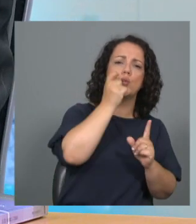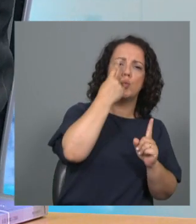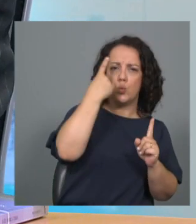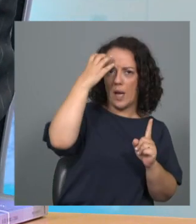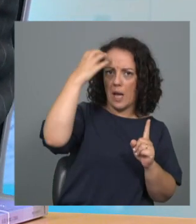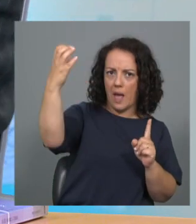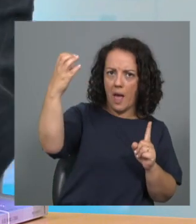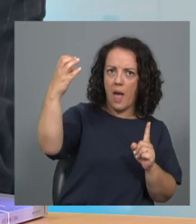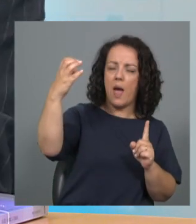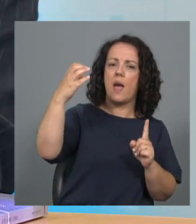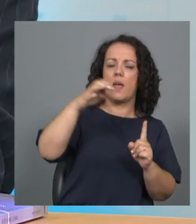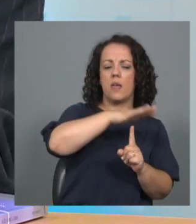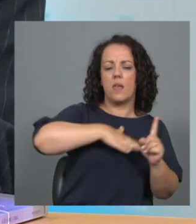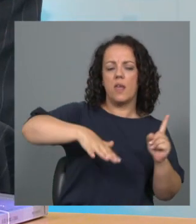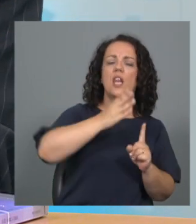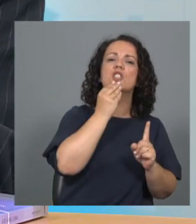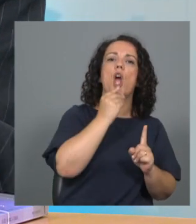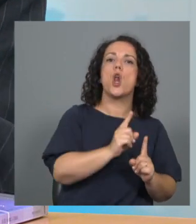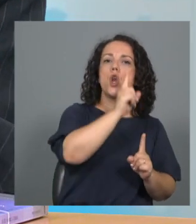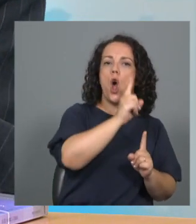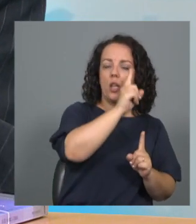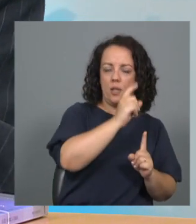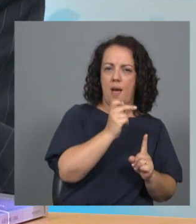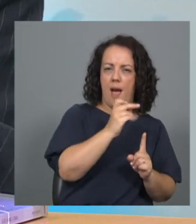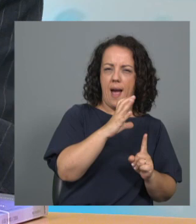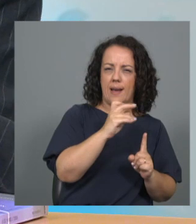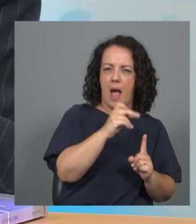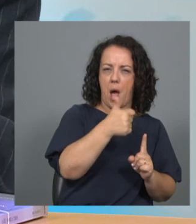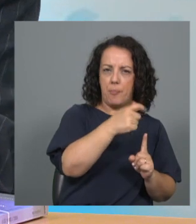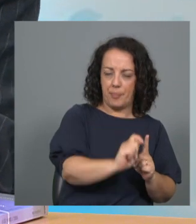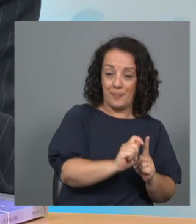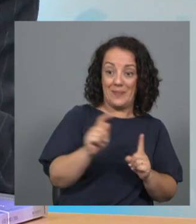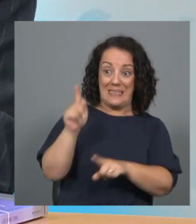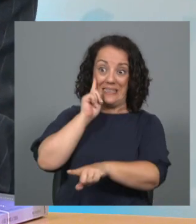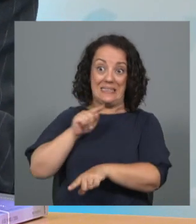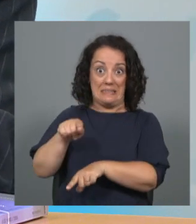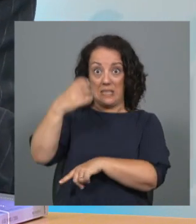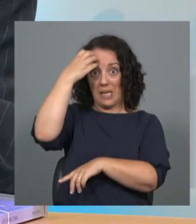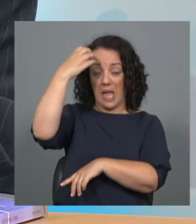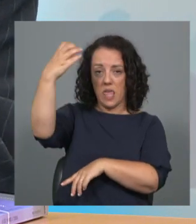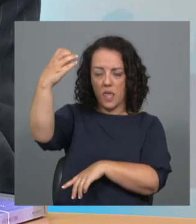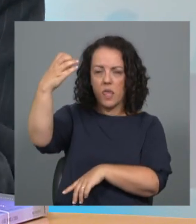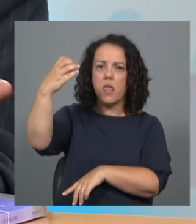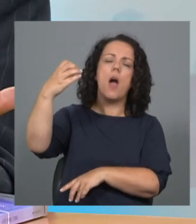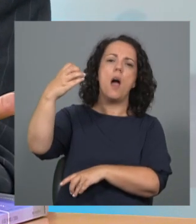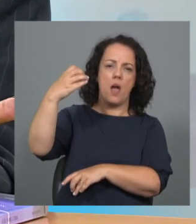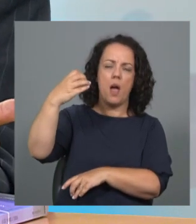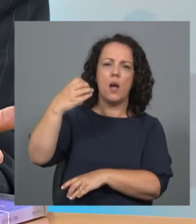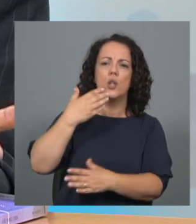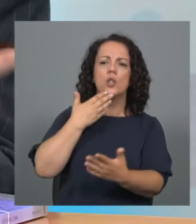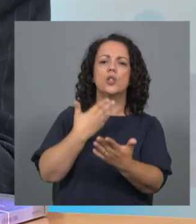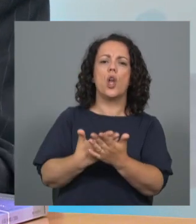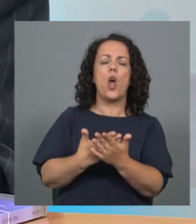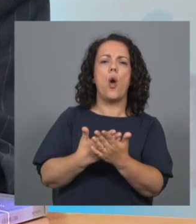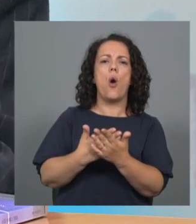do reino de Israel do norte, Acabe, e esta rainha introduziu uma vaga de paganismo muito